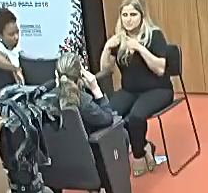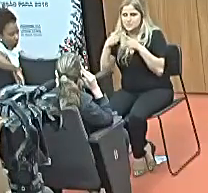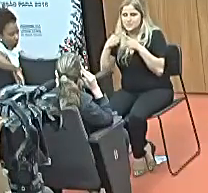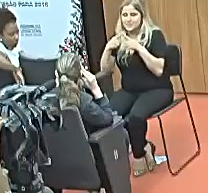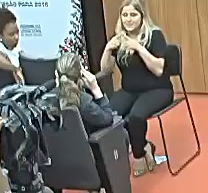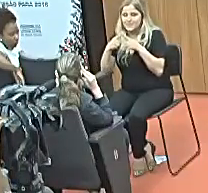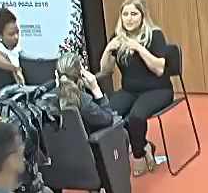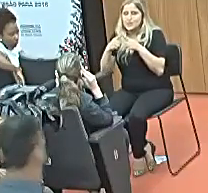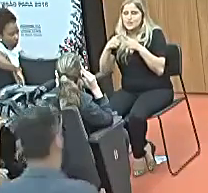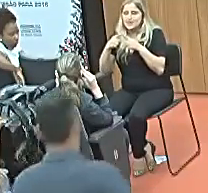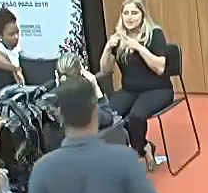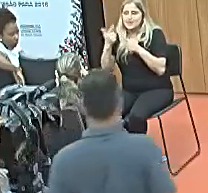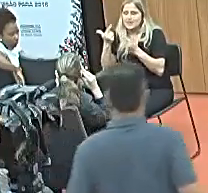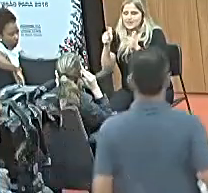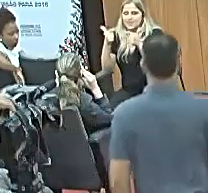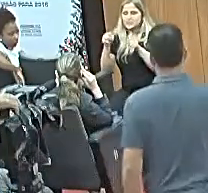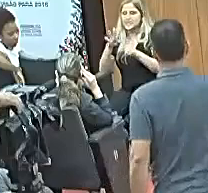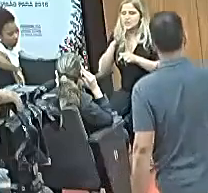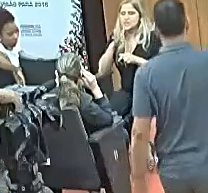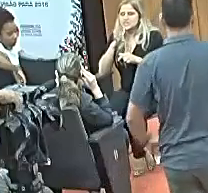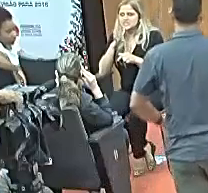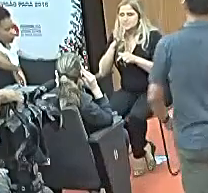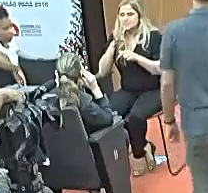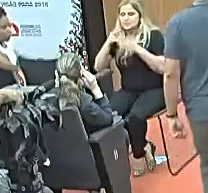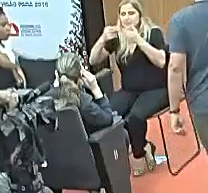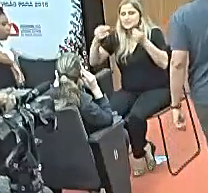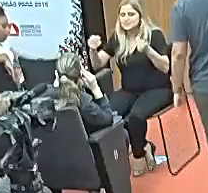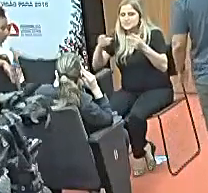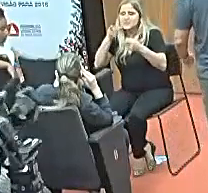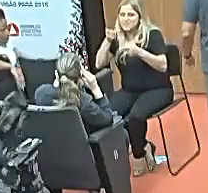pode subir à rede